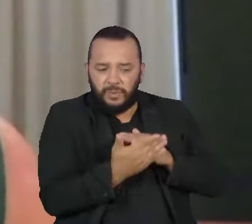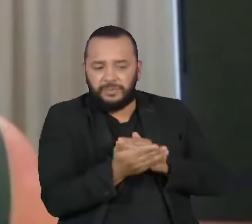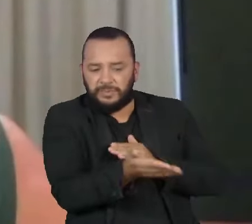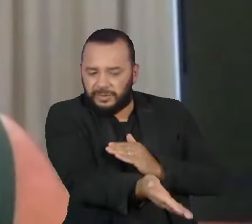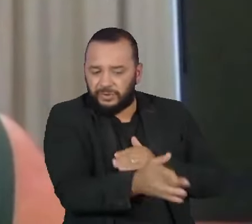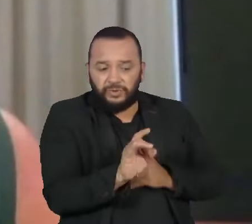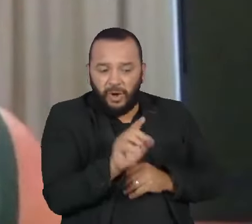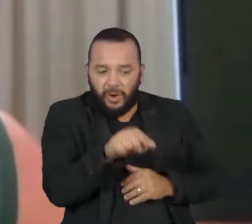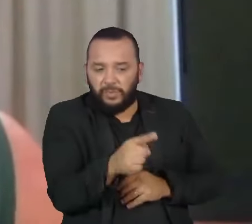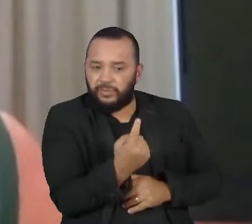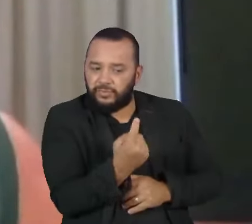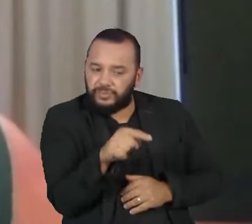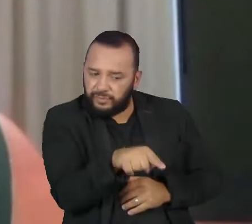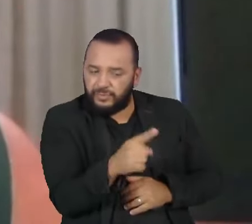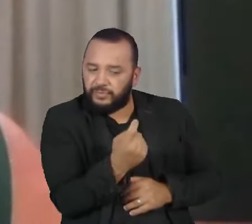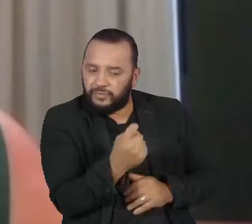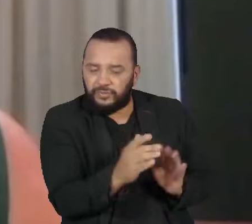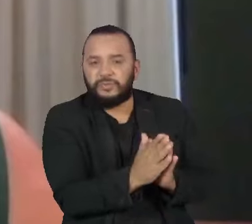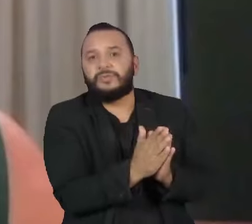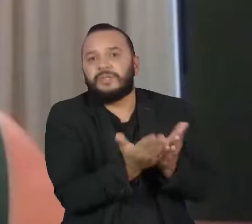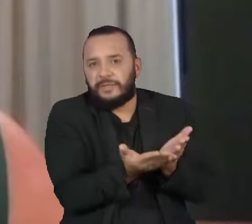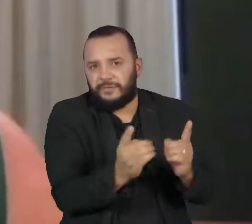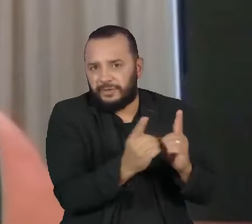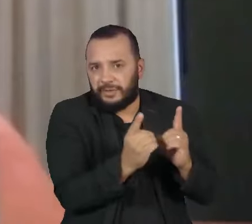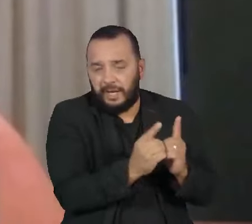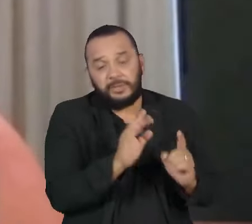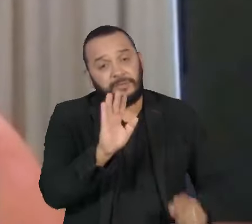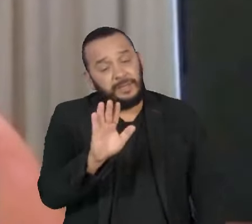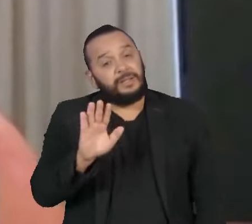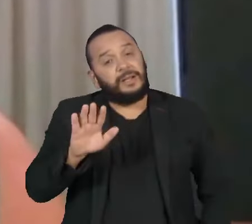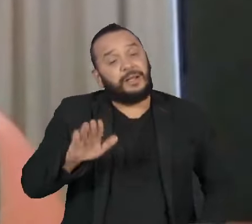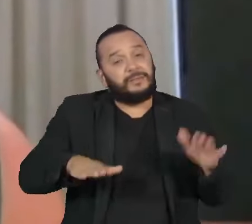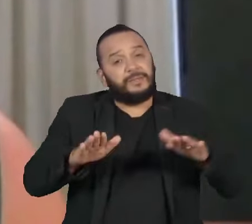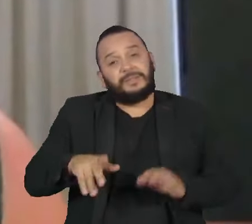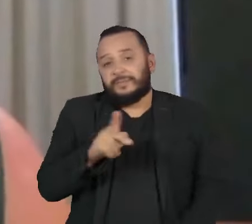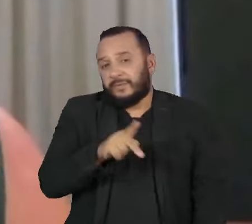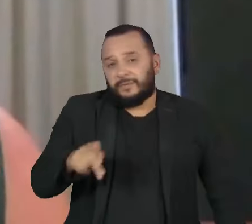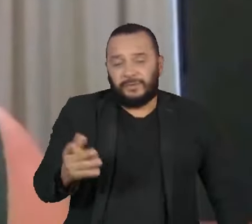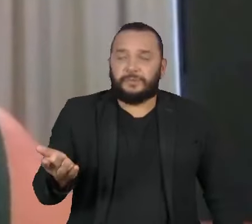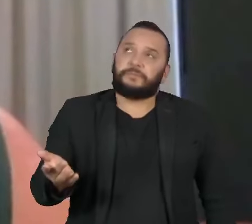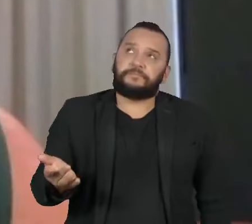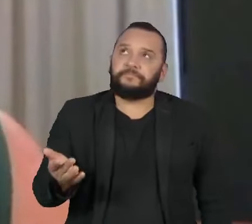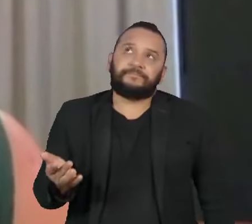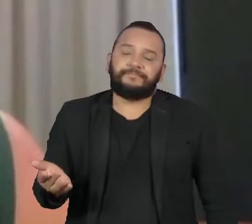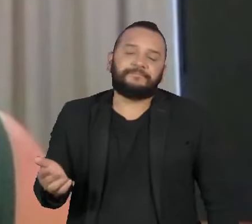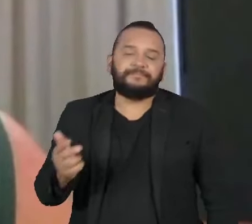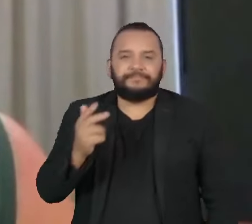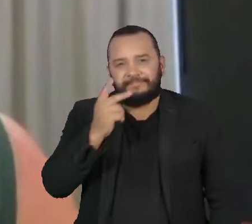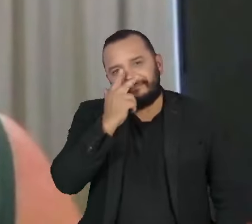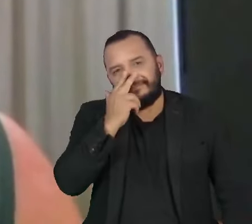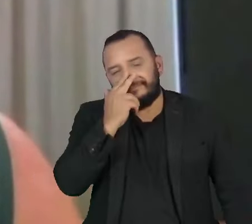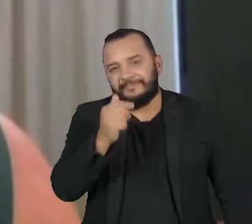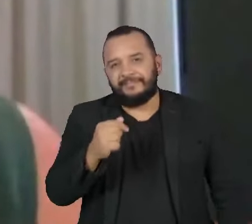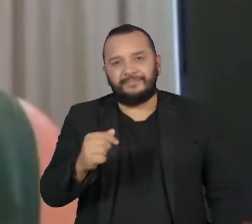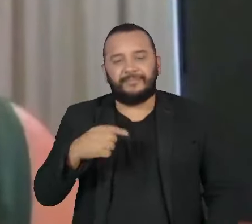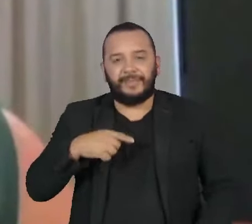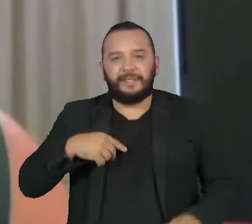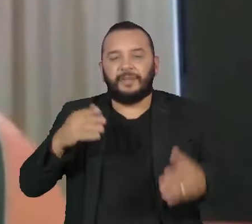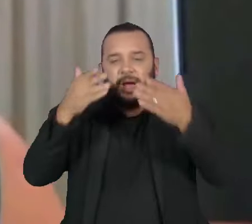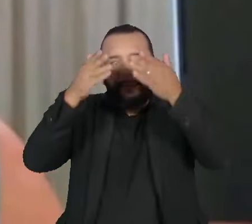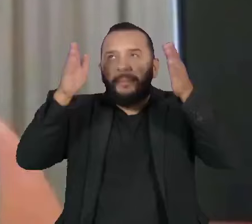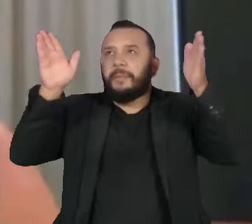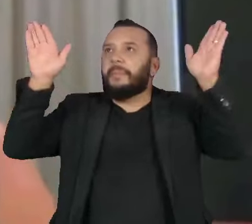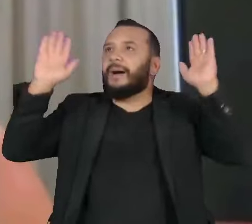referência. Então, envolvem outras questões. O professor, às vezes, acaba ampliando o seu olhar, não trazendo